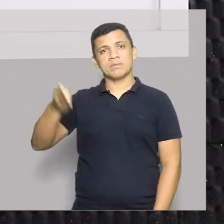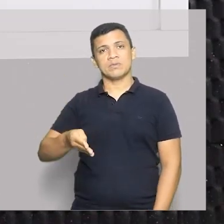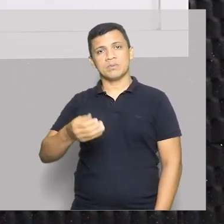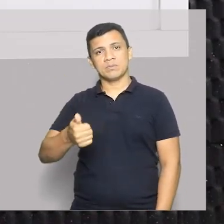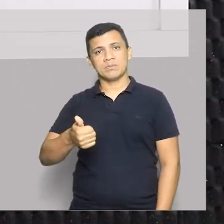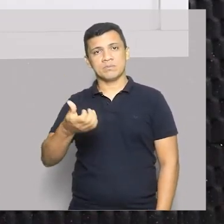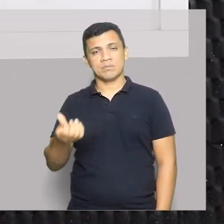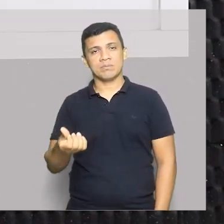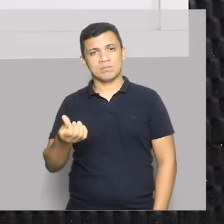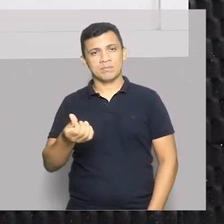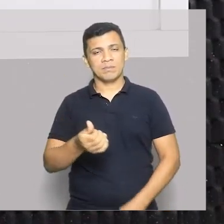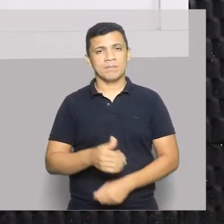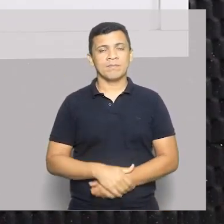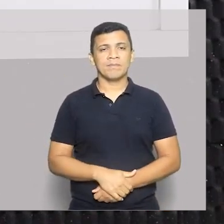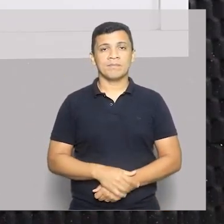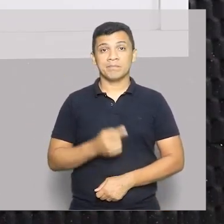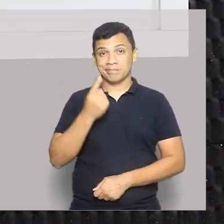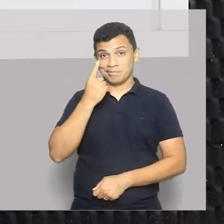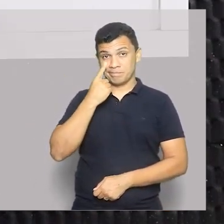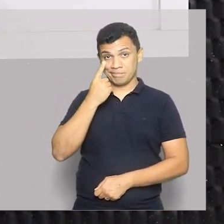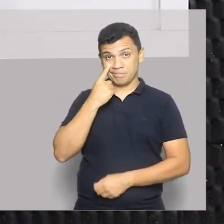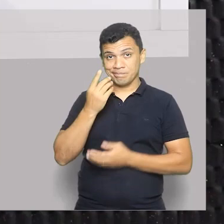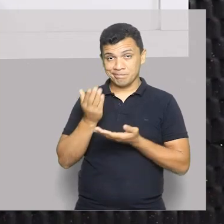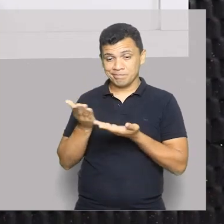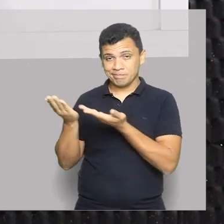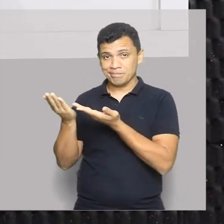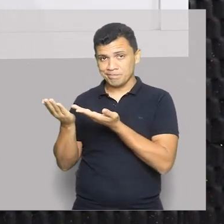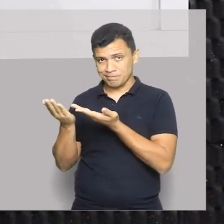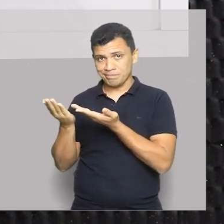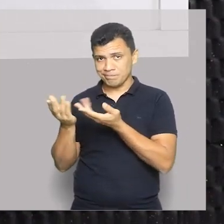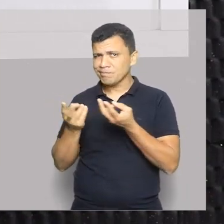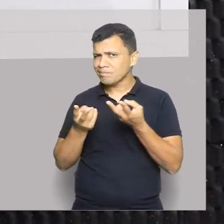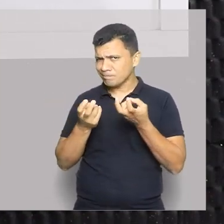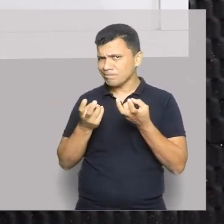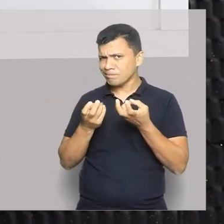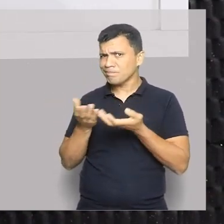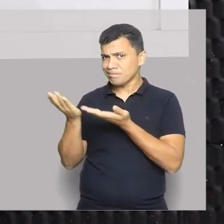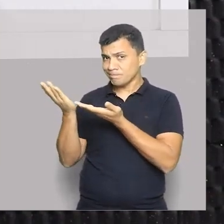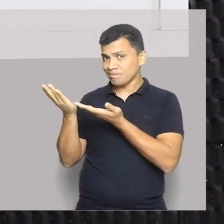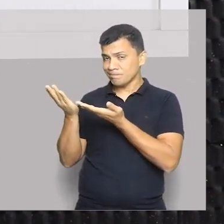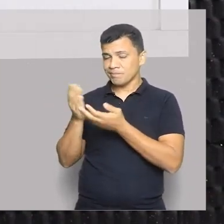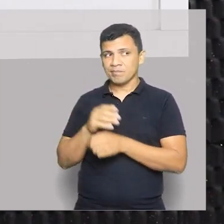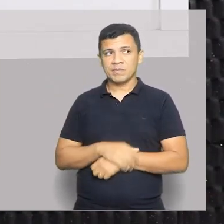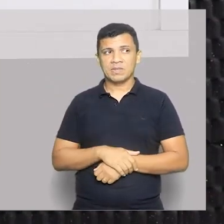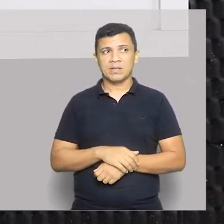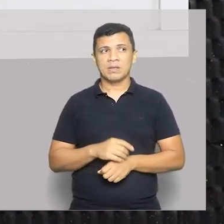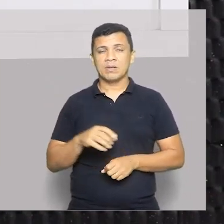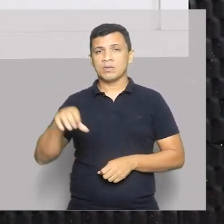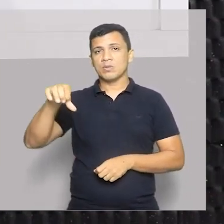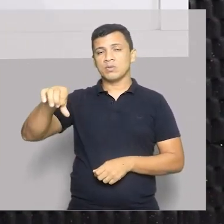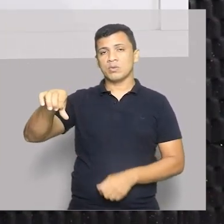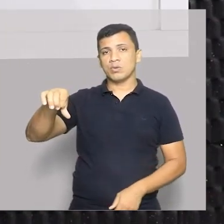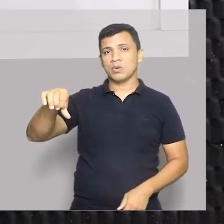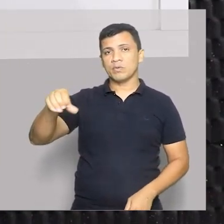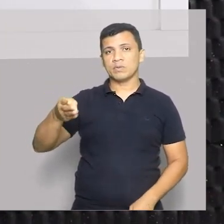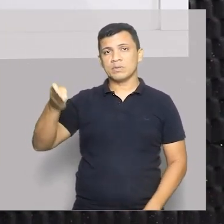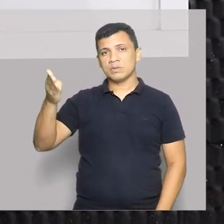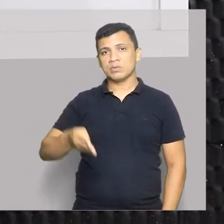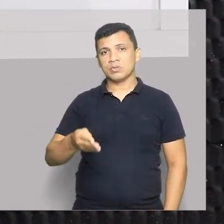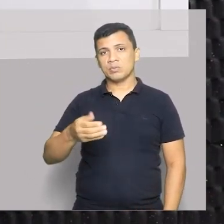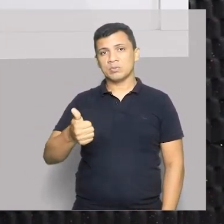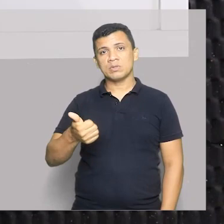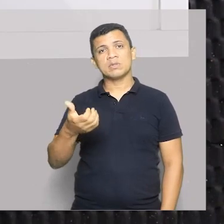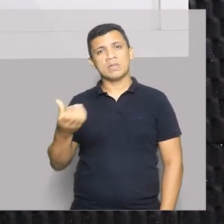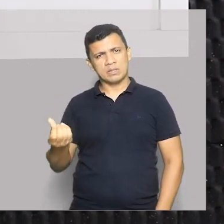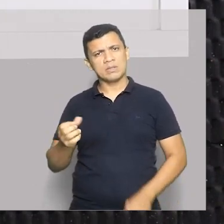9/16. Agora, pessoal, veja só. Perceba uma coisa comigo. Será que eu não posso escrever esse 9/16 de